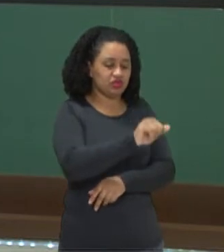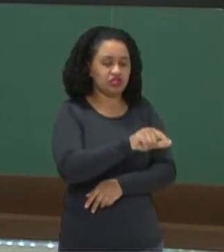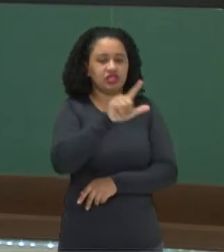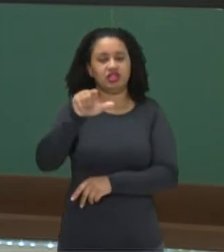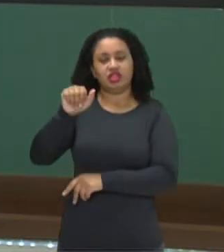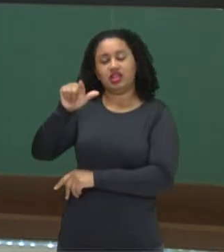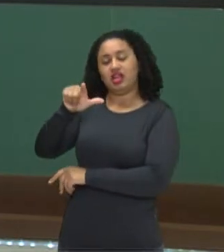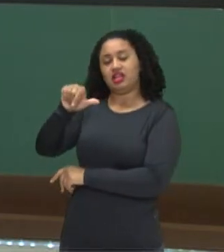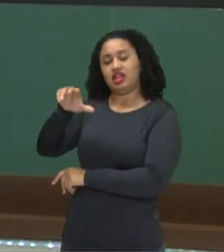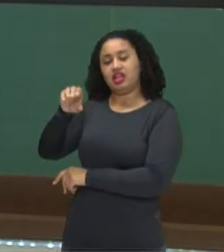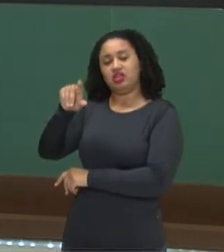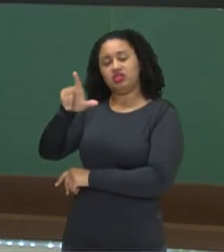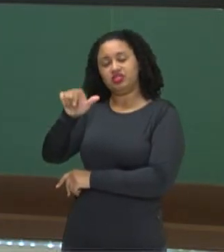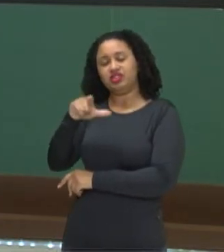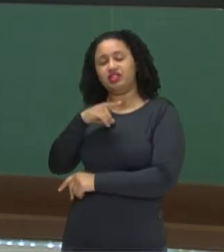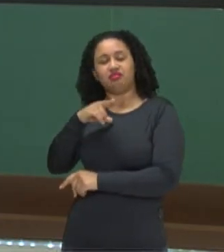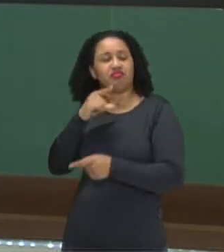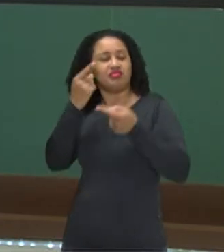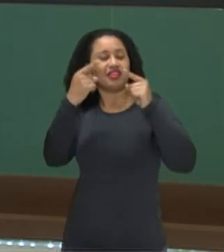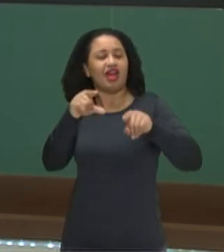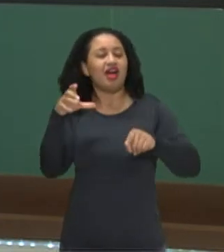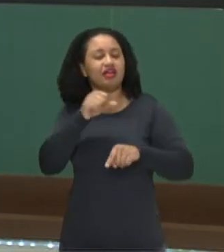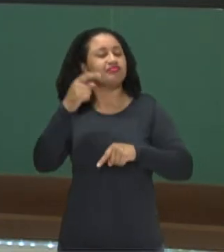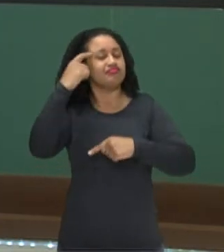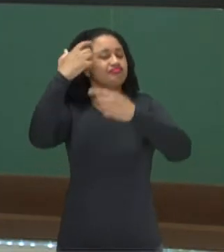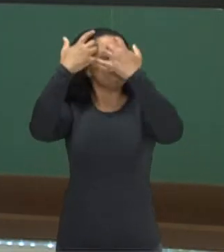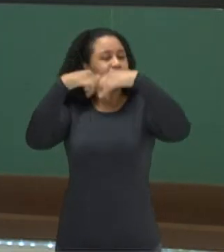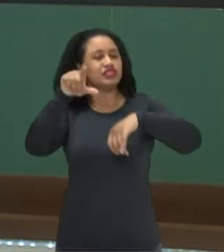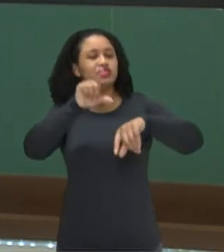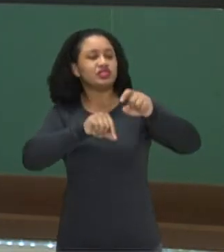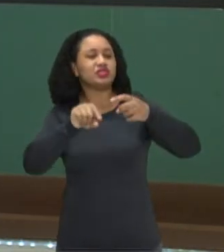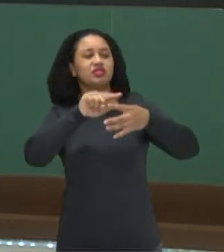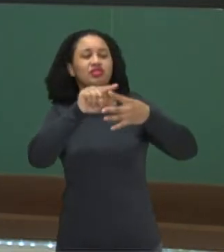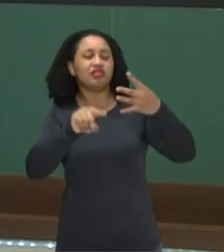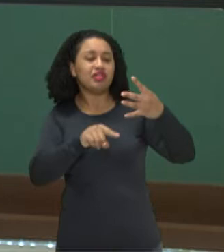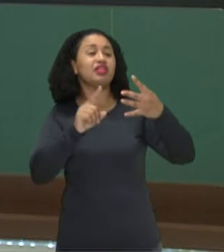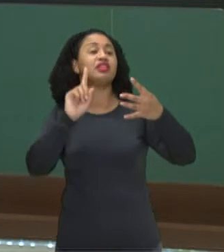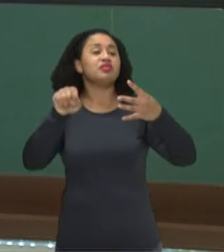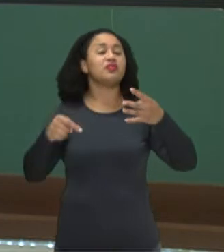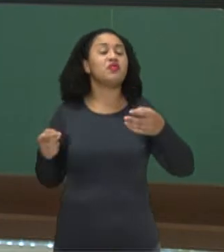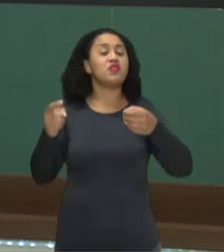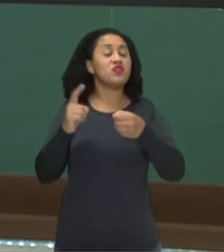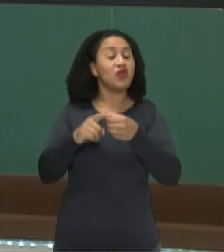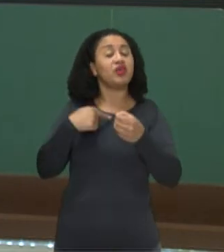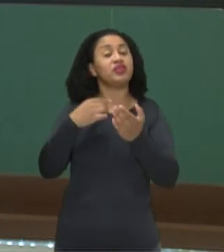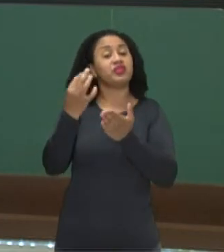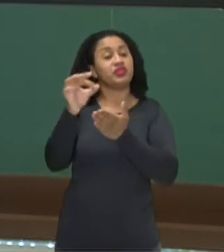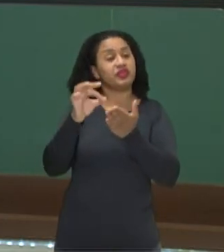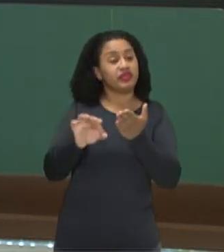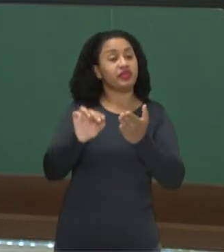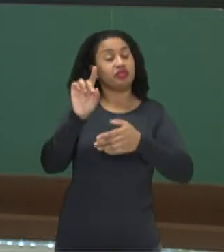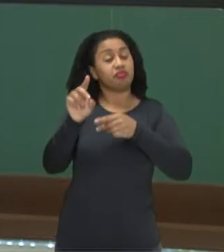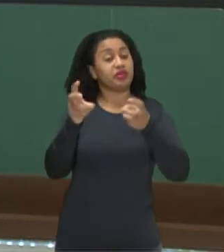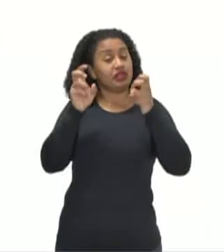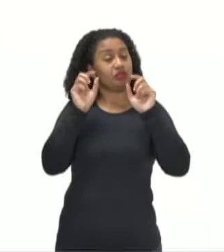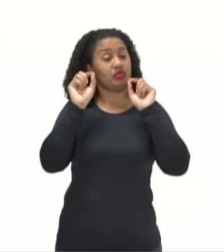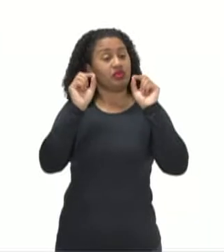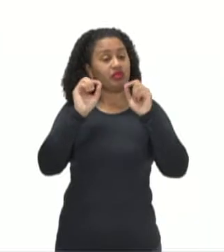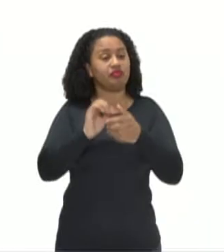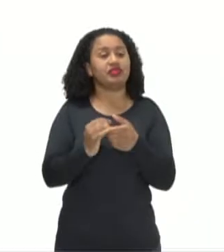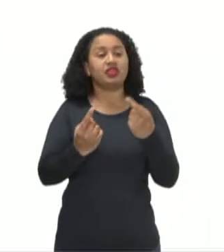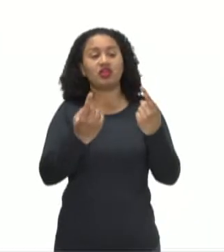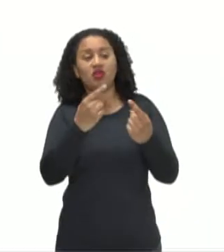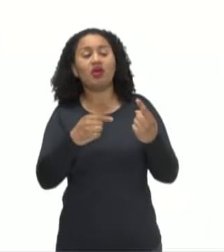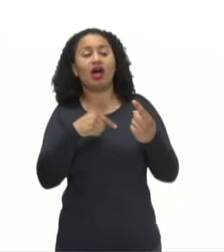temos um desafio rapidinho para você pensar, escolher uma opção, eu volto e nós fazemos a correção. Olha só,